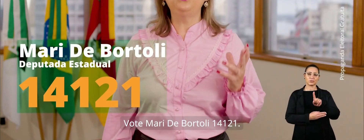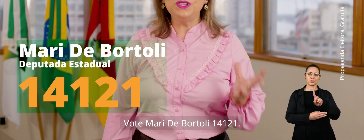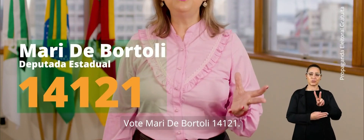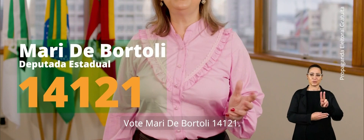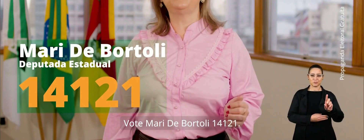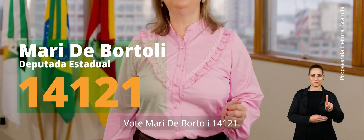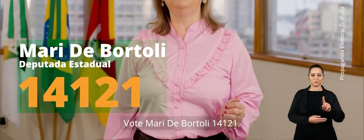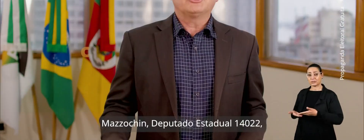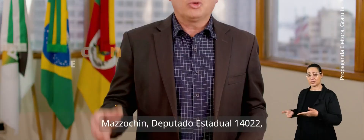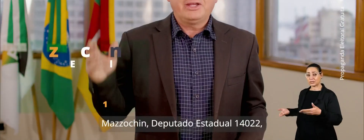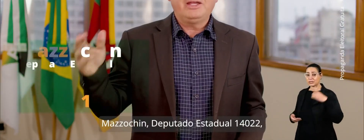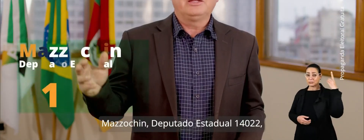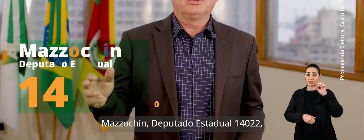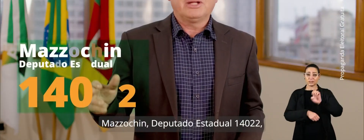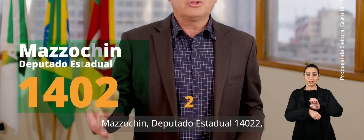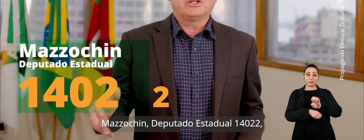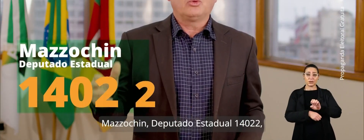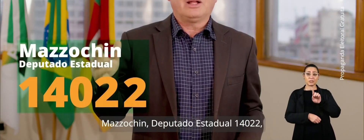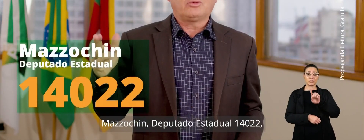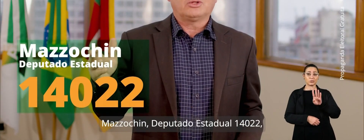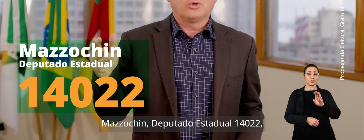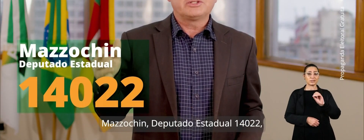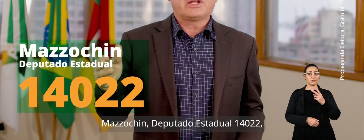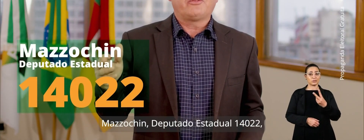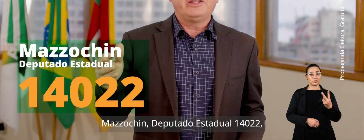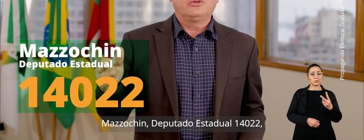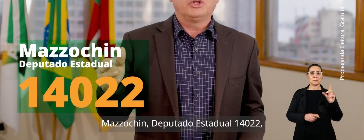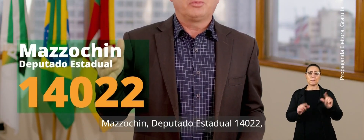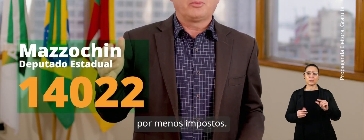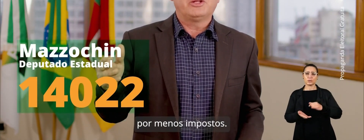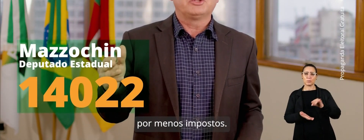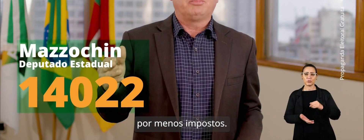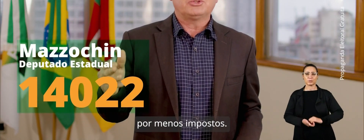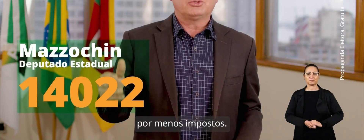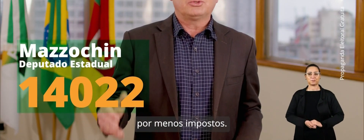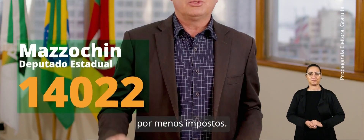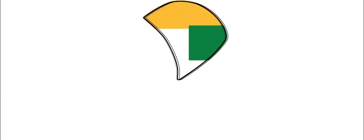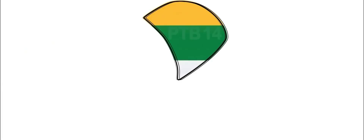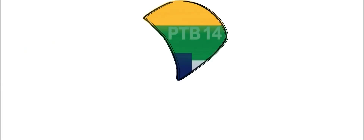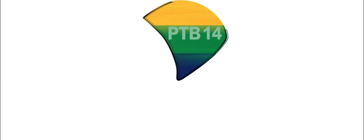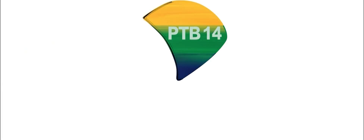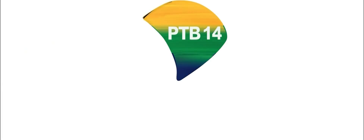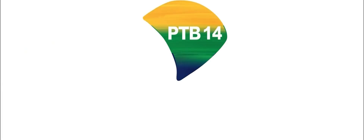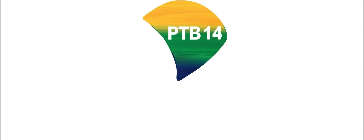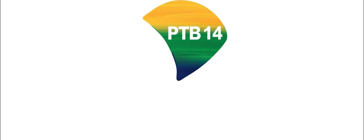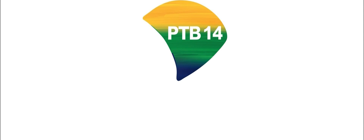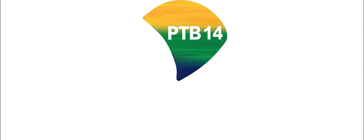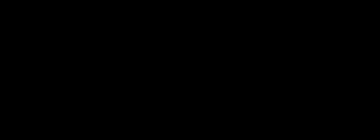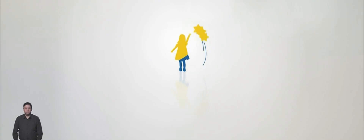Bortoli, 14121. Mazuquim, deputado estadual, 14022, por menos impostos.